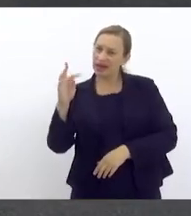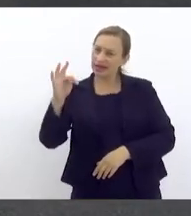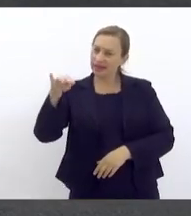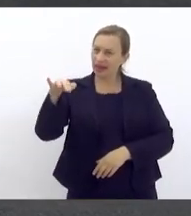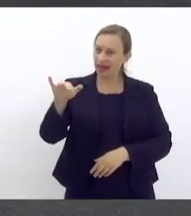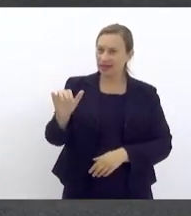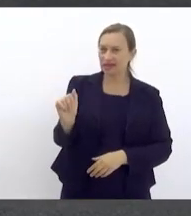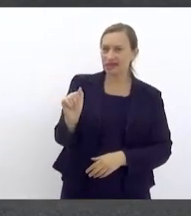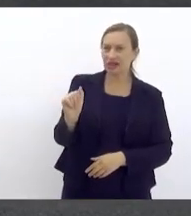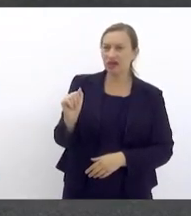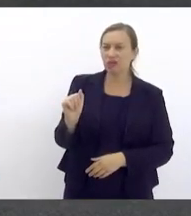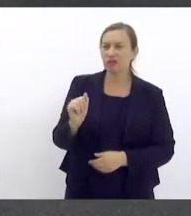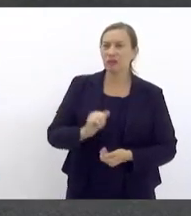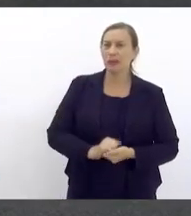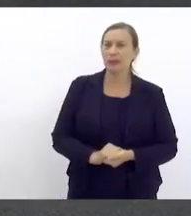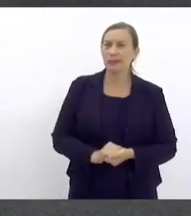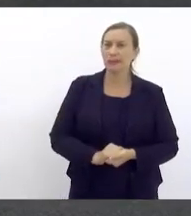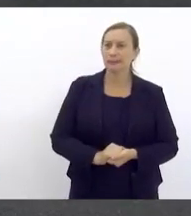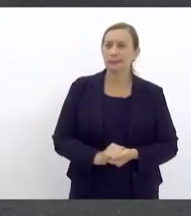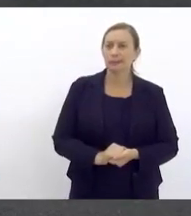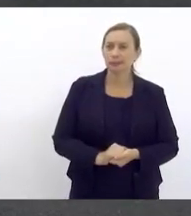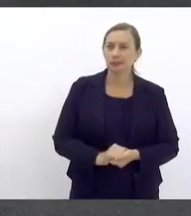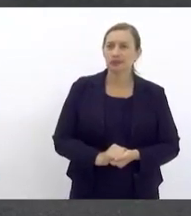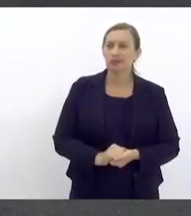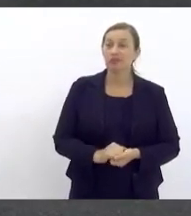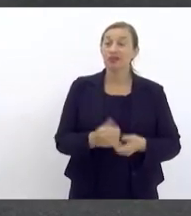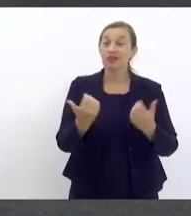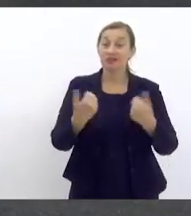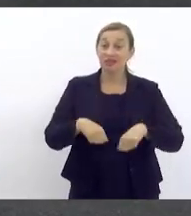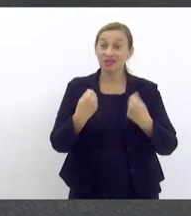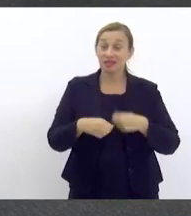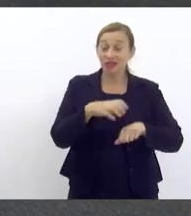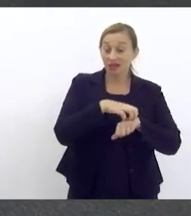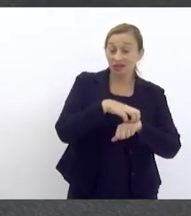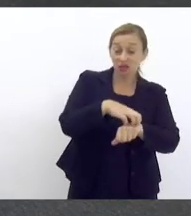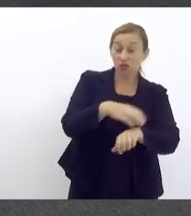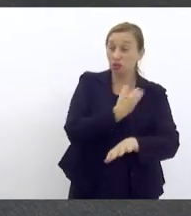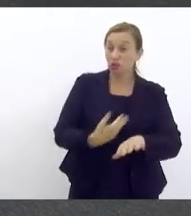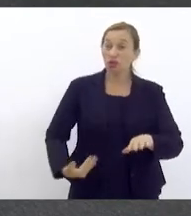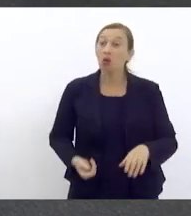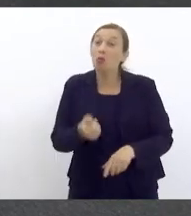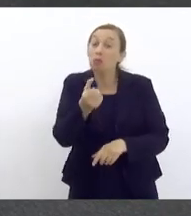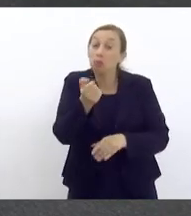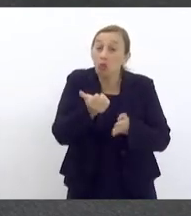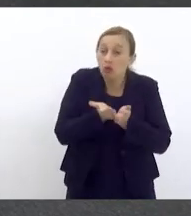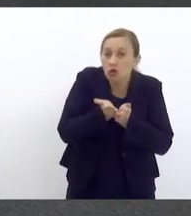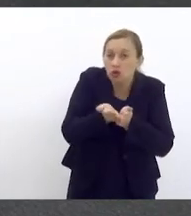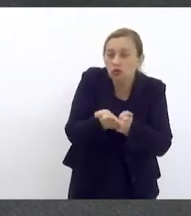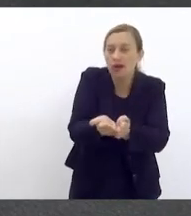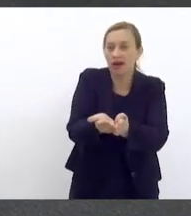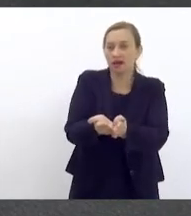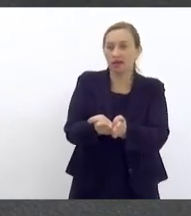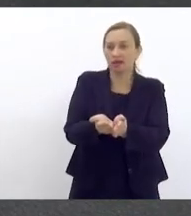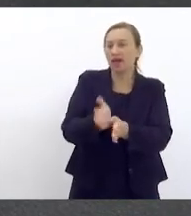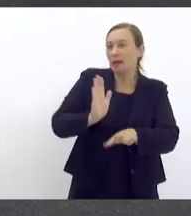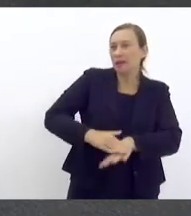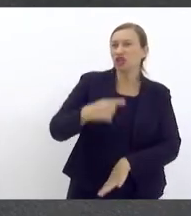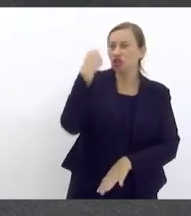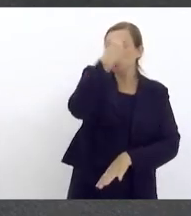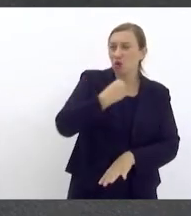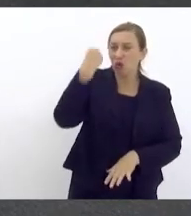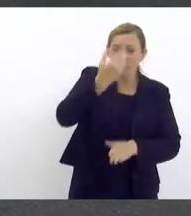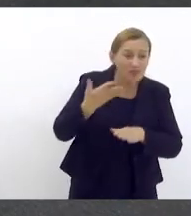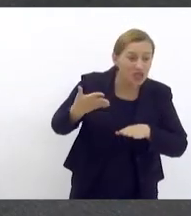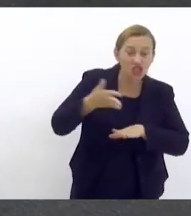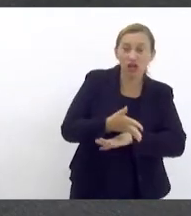Ilha de Paquetá estão vivendo um cotidiano de carência de Transportes Públicos poucas barcas disponíveis e mais de uma hora de barca para chegar no